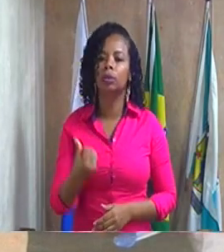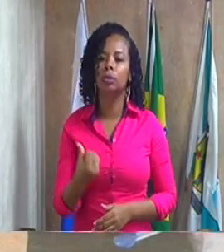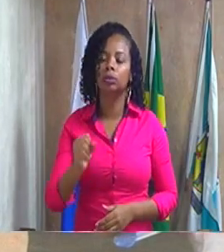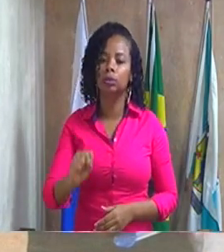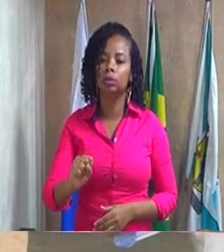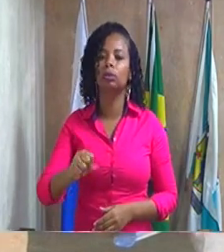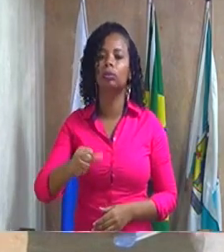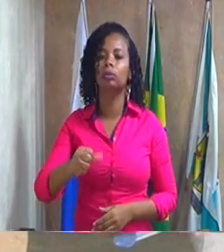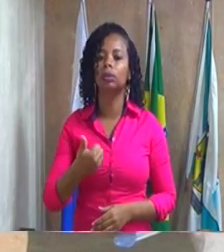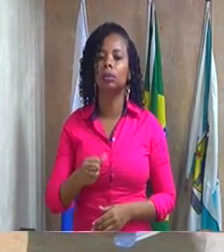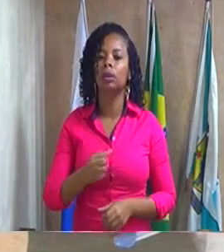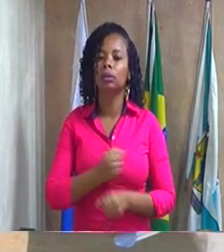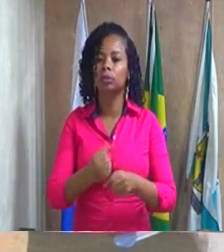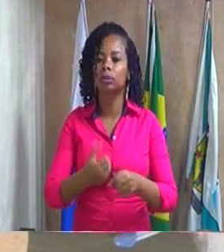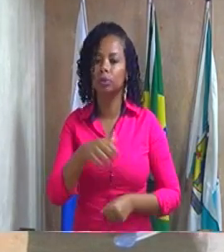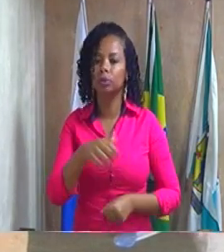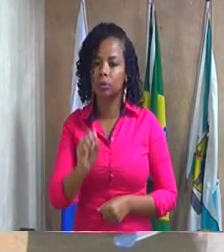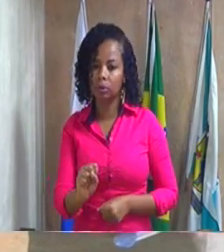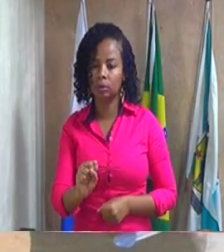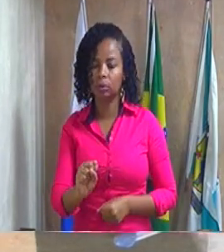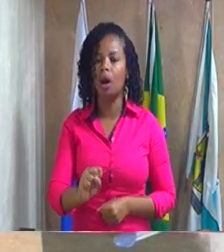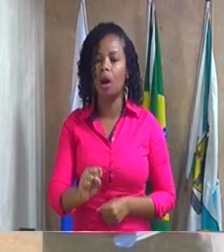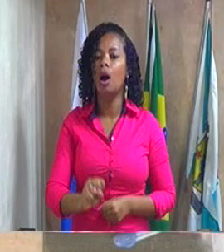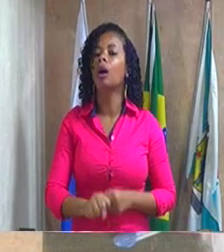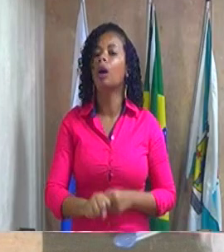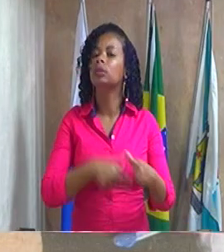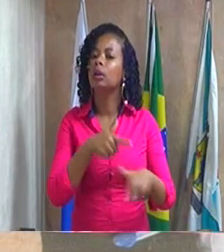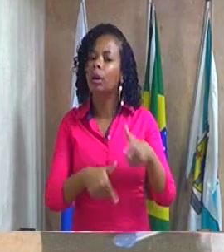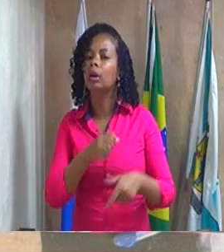878561/2018, operação